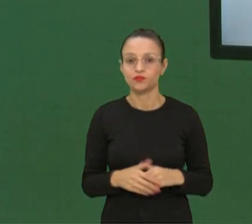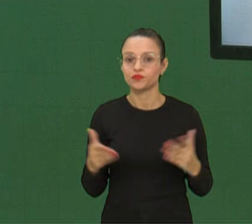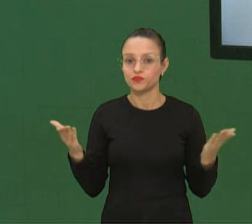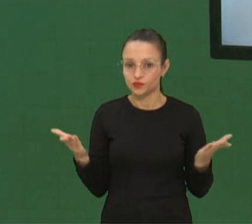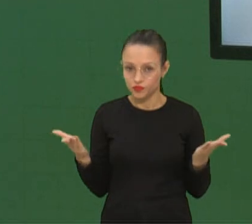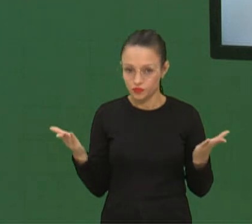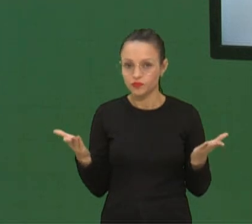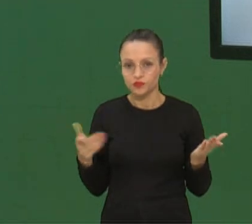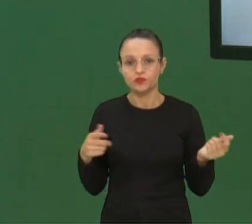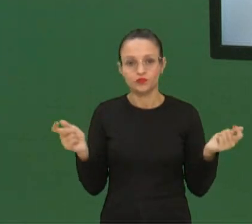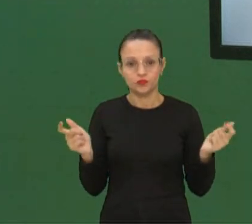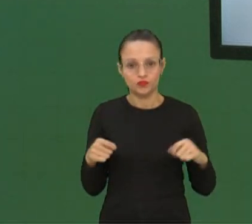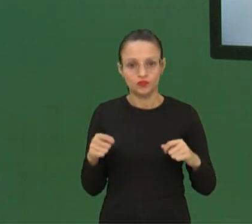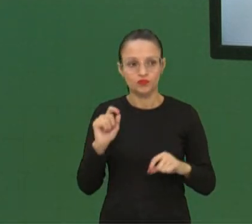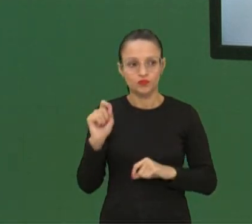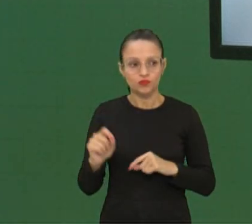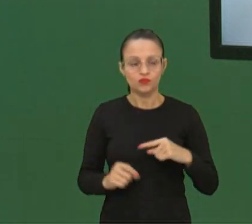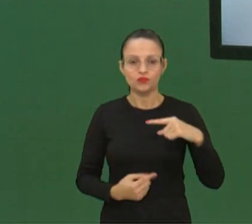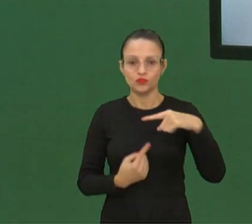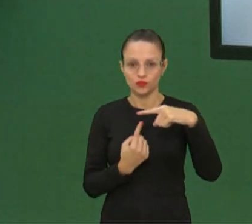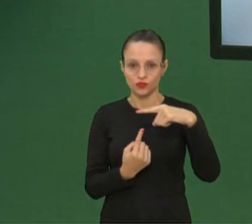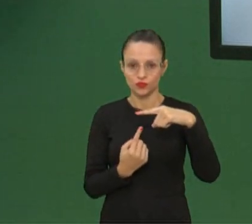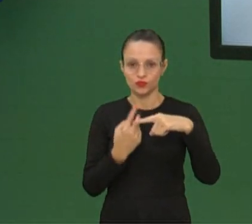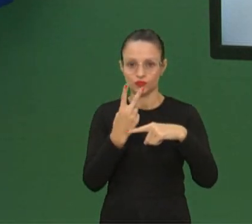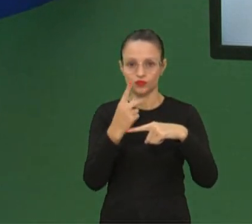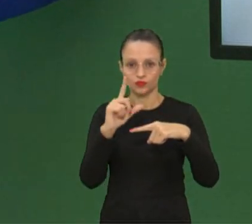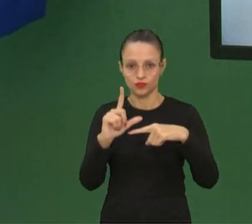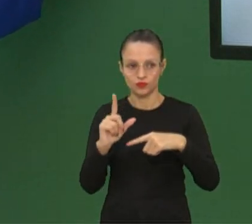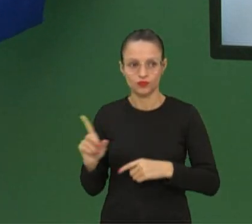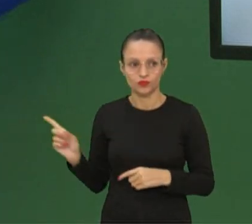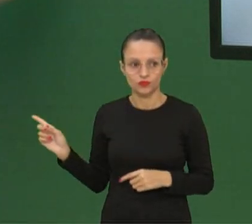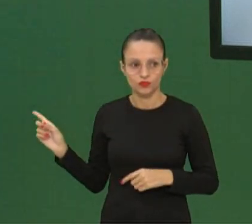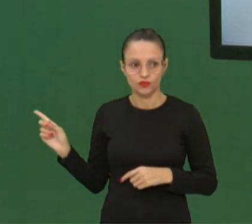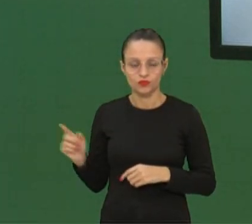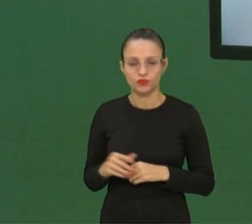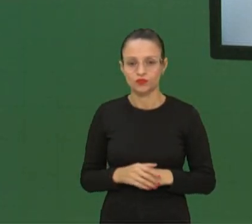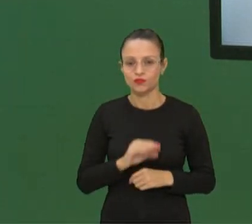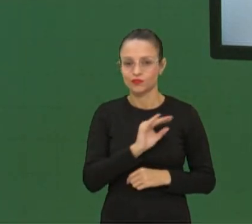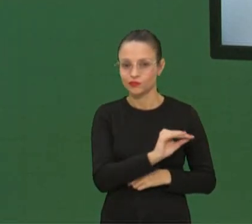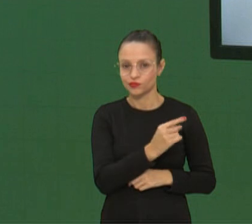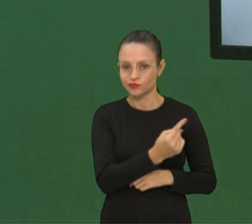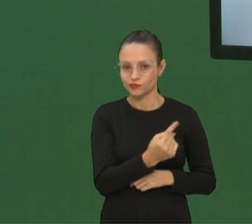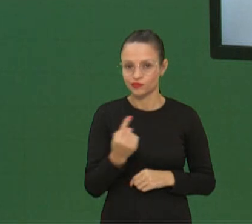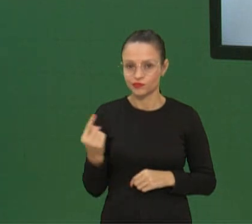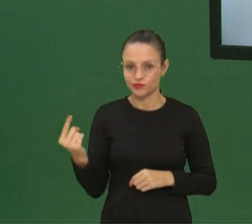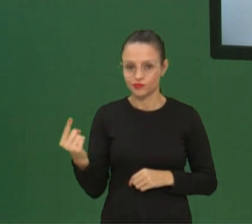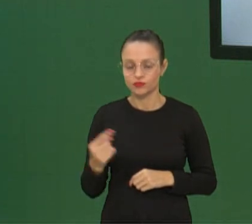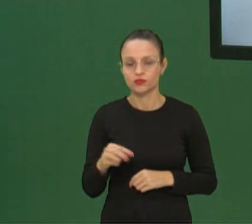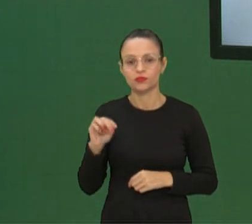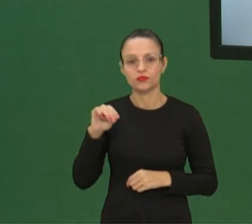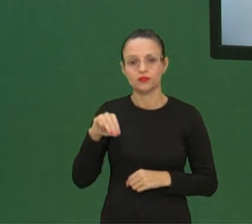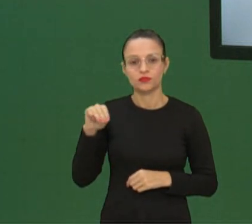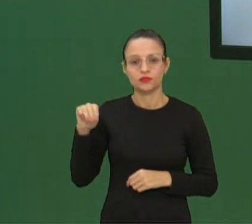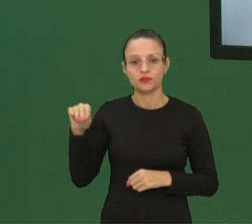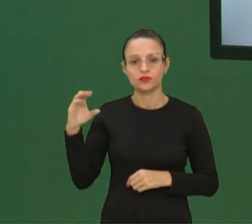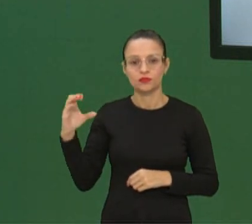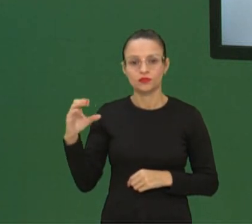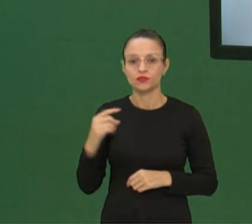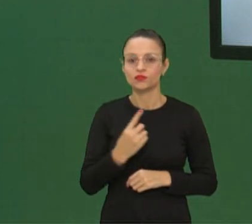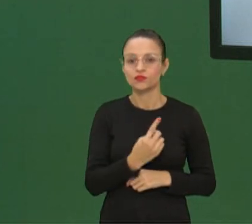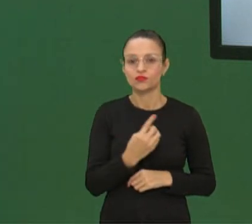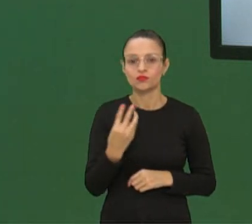Agora sim, coloco 1 embaixo do 2L, coloco 1 embaixo do 152. O MMC de 1 e 3 vai ser